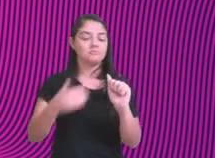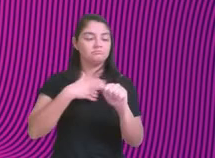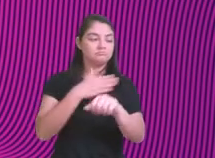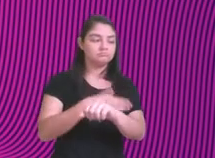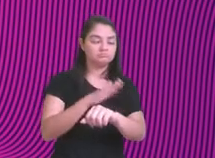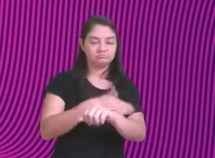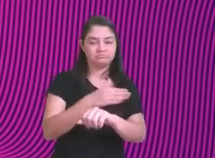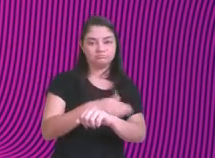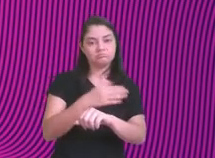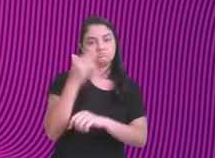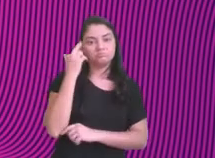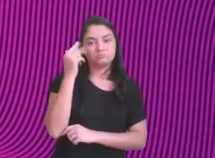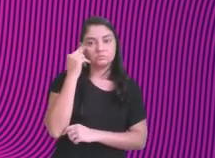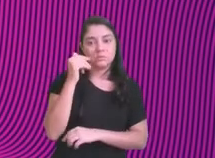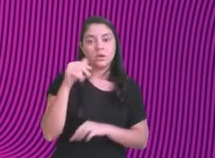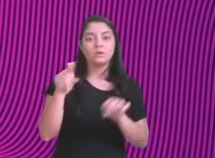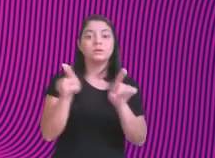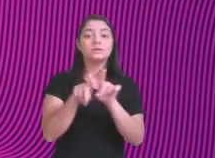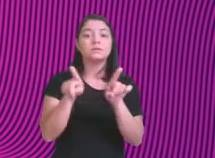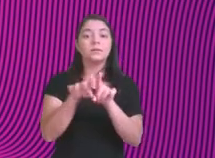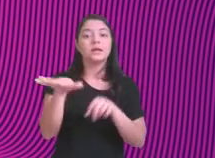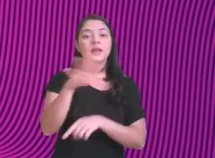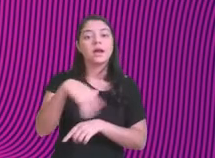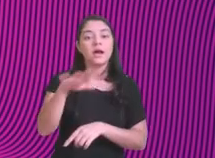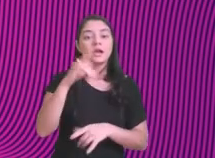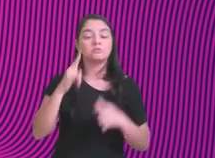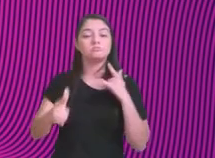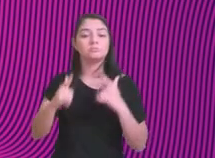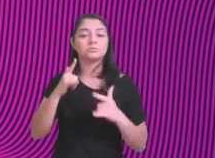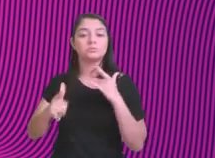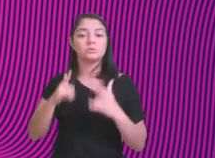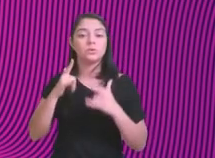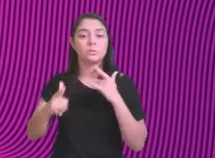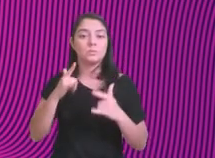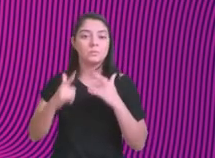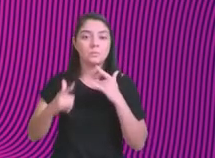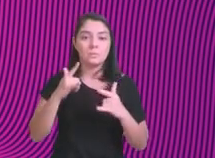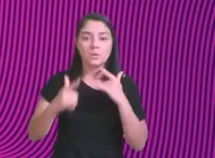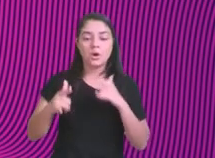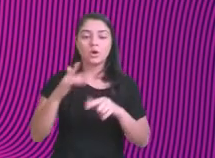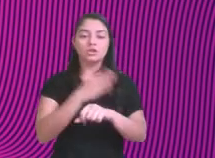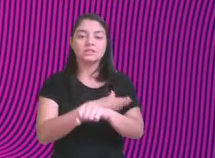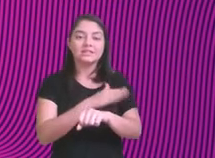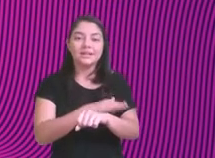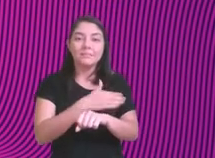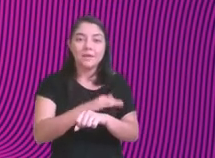Em robótica ainda a gente não está fazendo treinamento, acho que é uma proposta